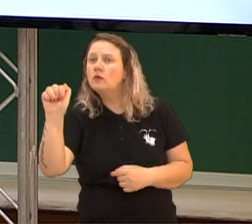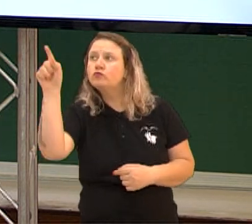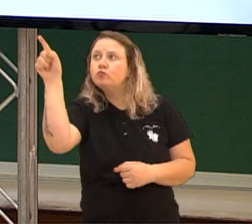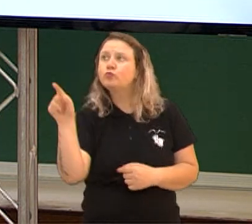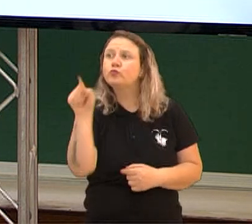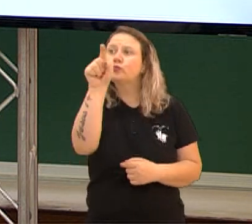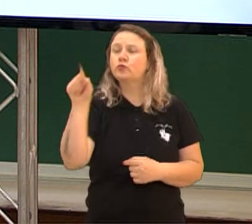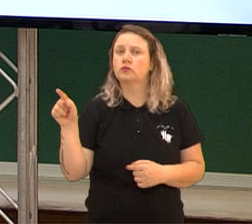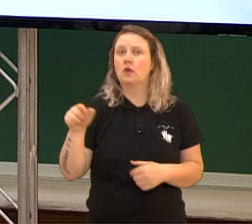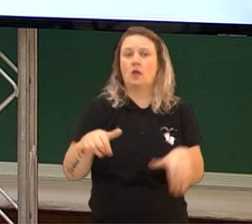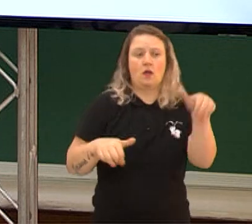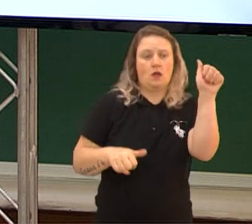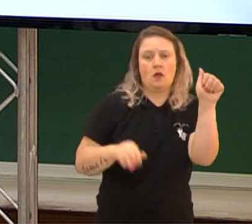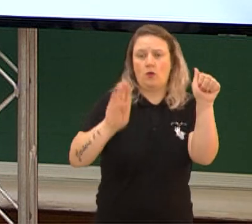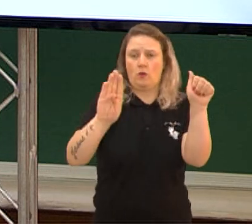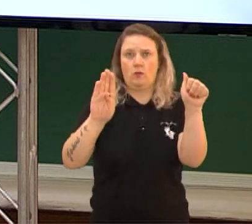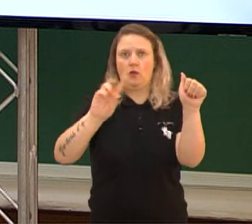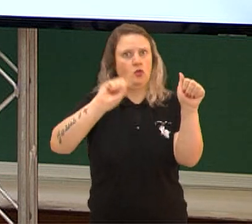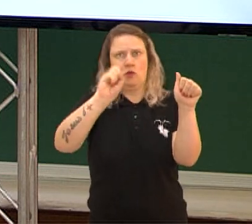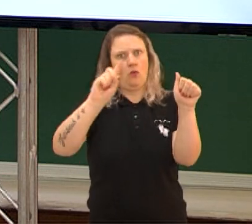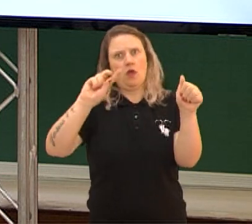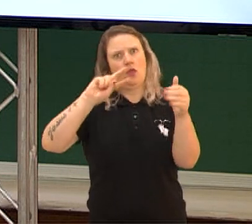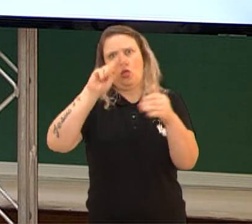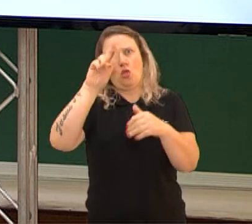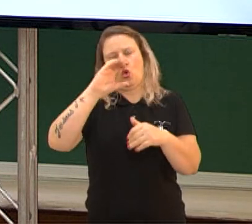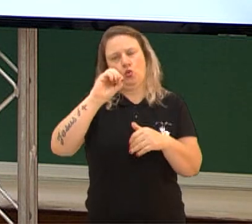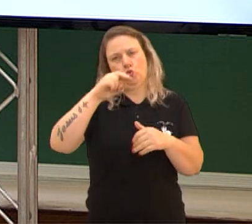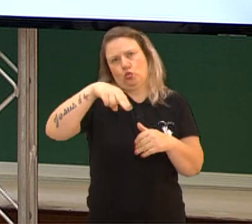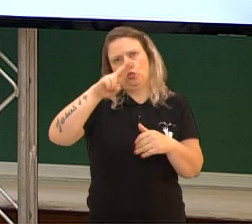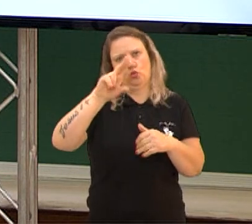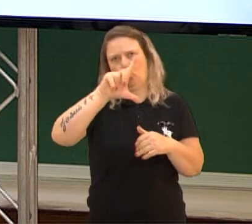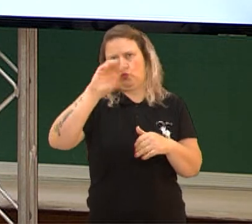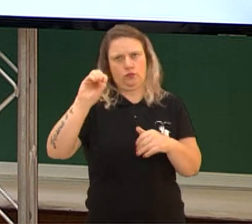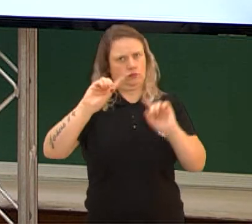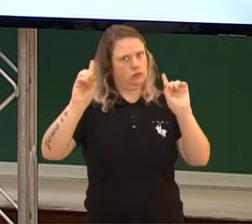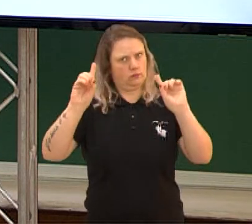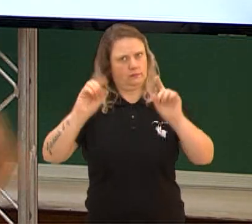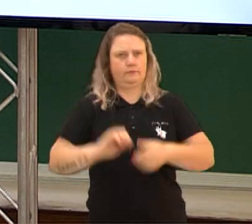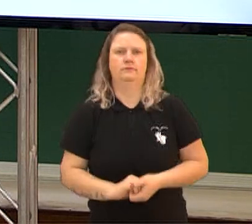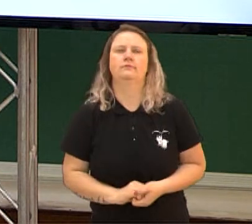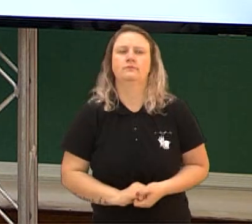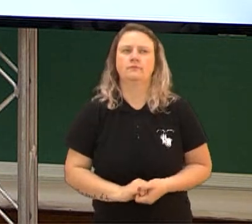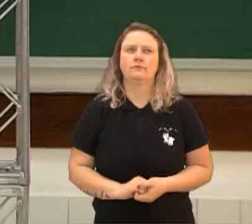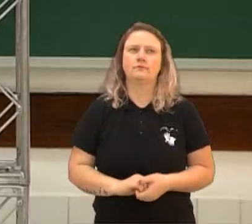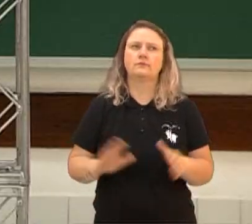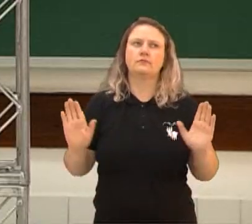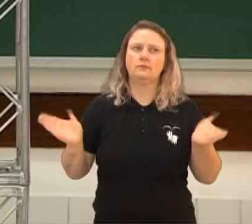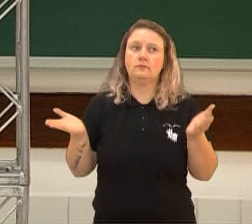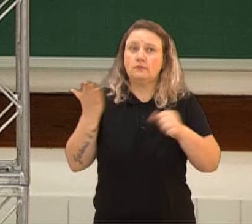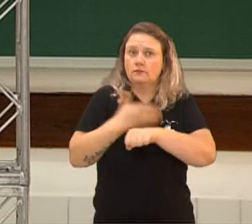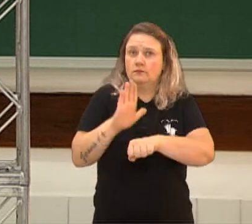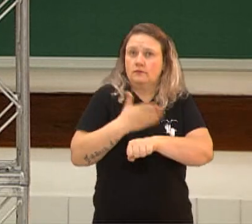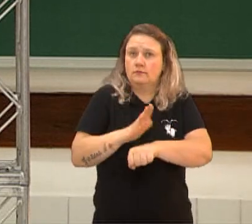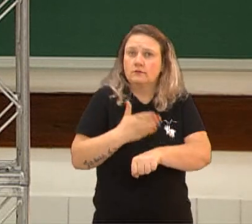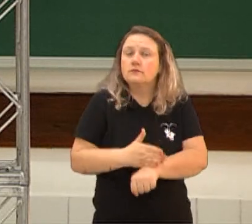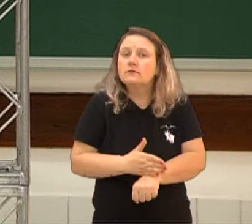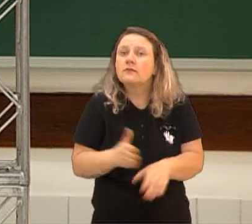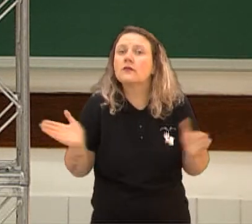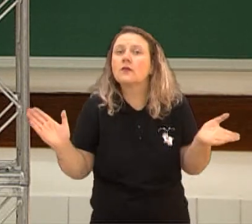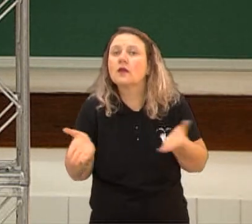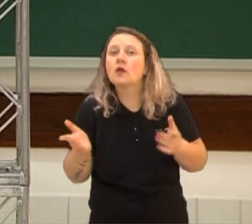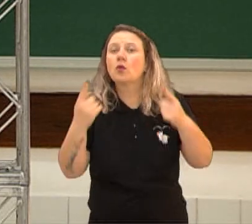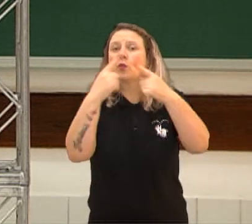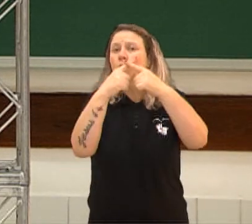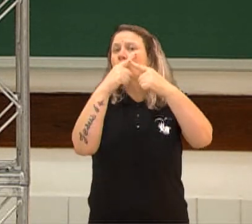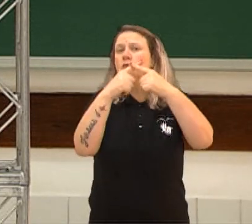B seja nulo, tudo bem? Não é uma condição. Beleza, pessoal. Vamos exercitar isso agora. Fazer